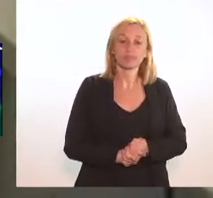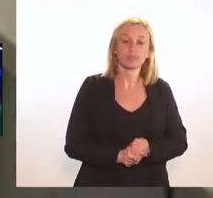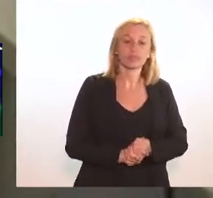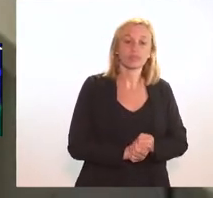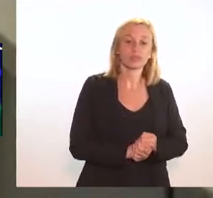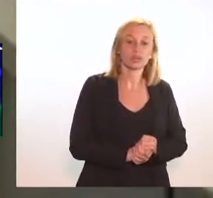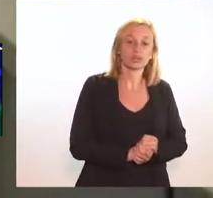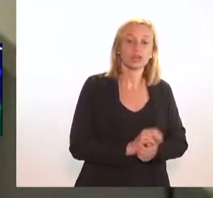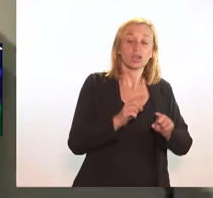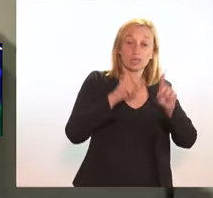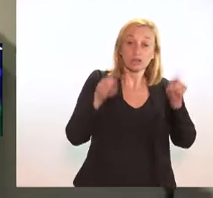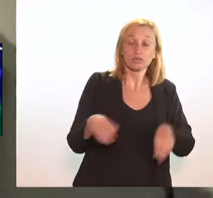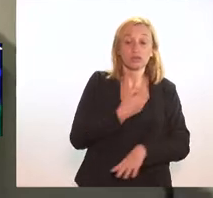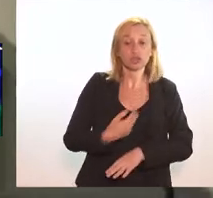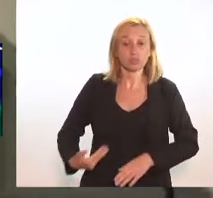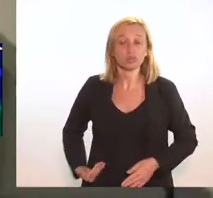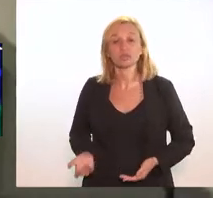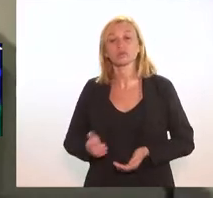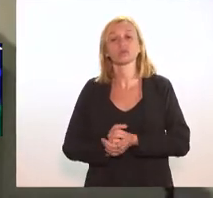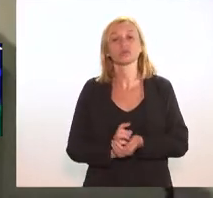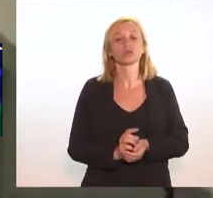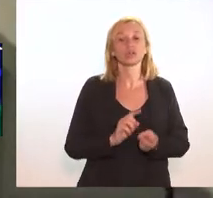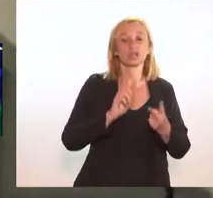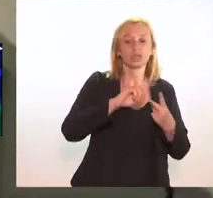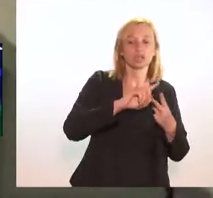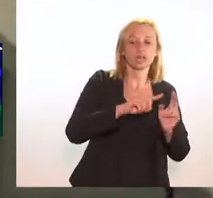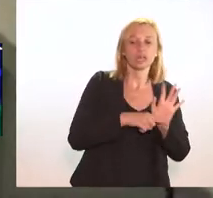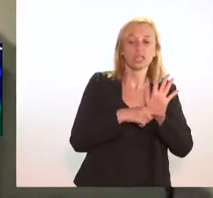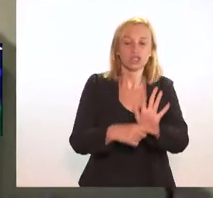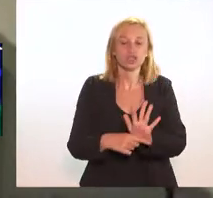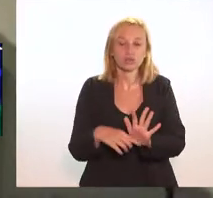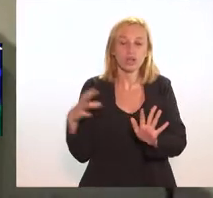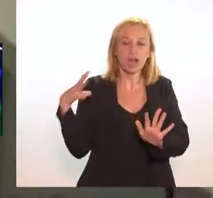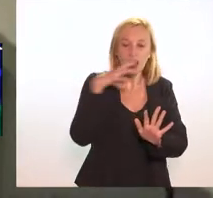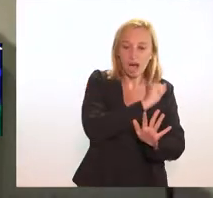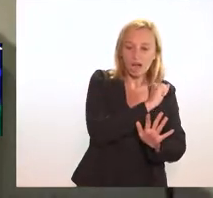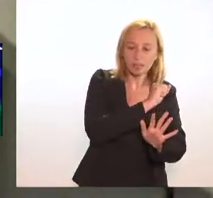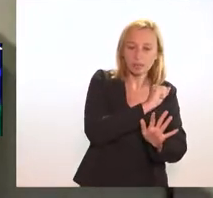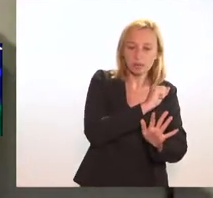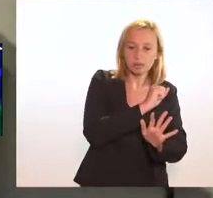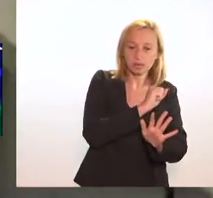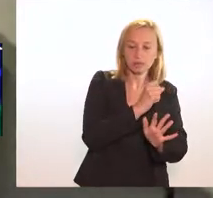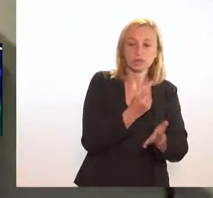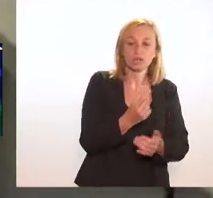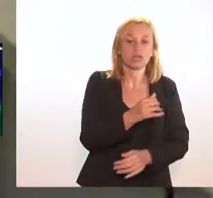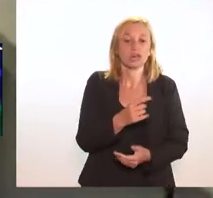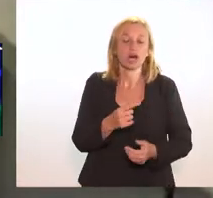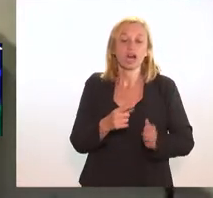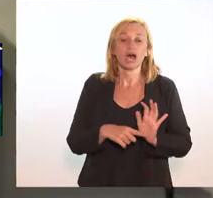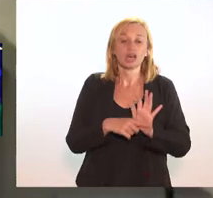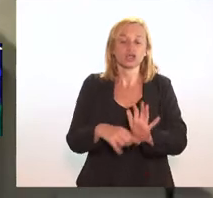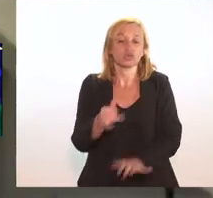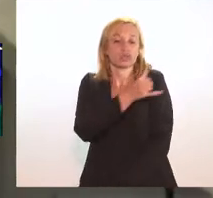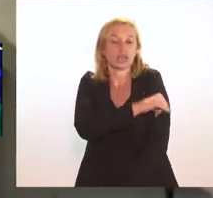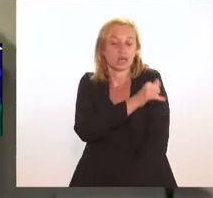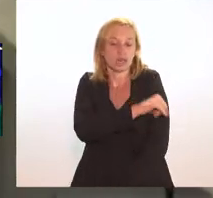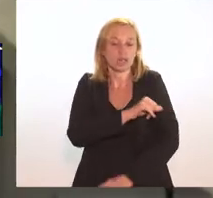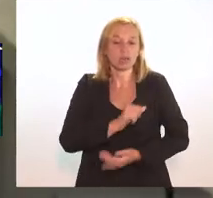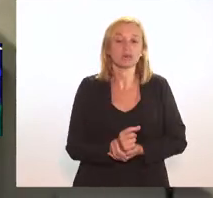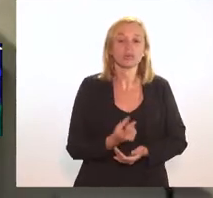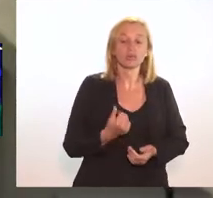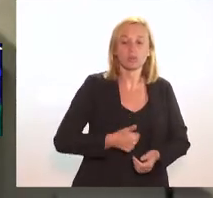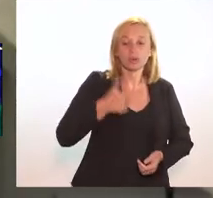consignado dos servidores públicos e o auxílio emergencial do Recupera Rio, no primeiro dia útil de